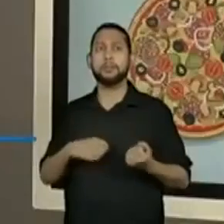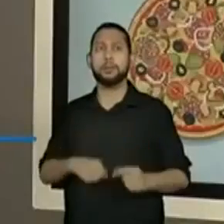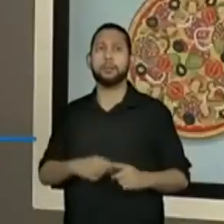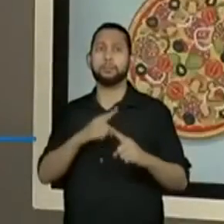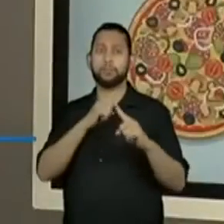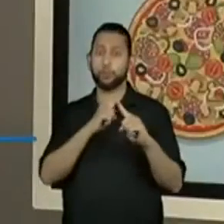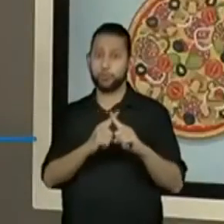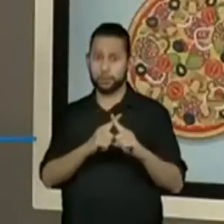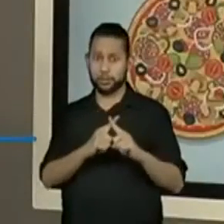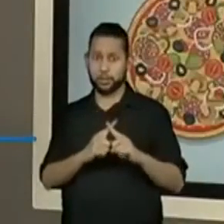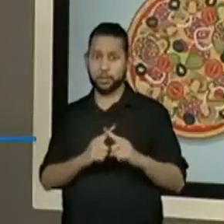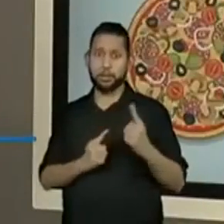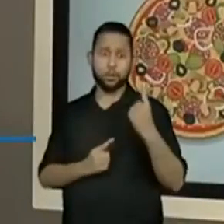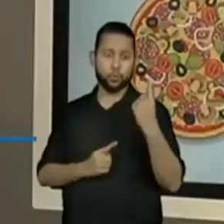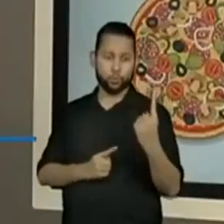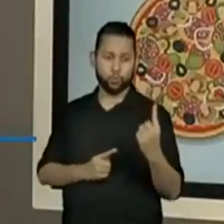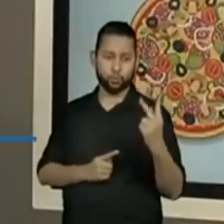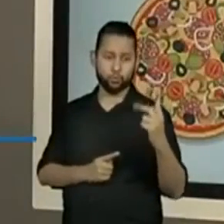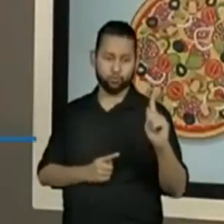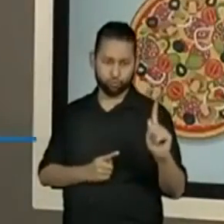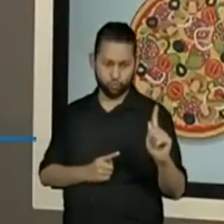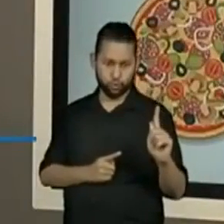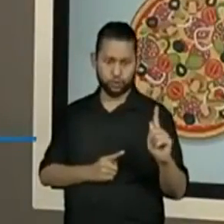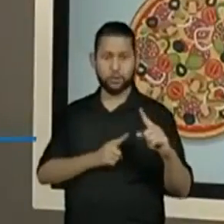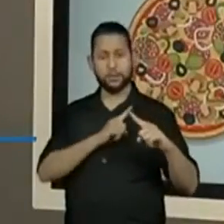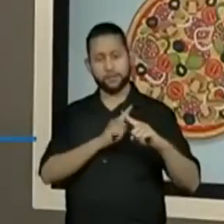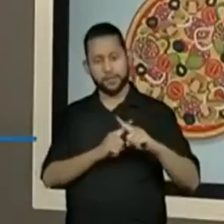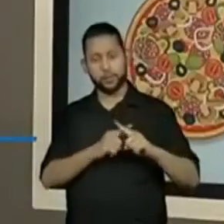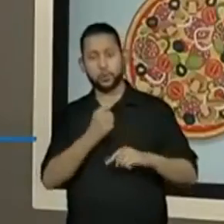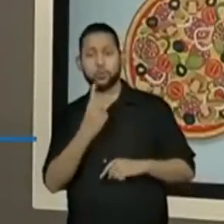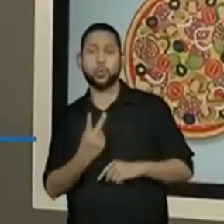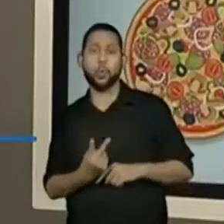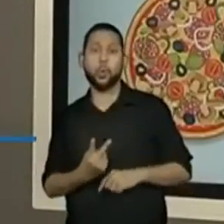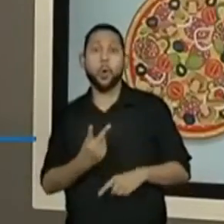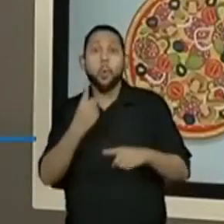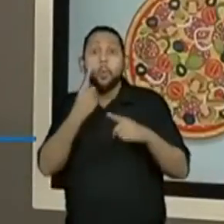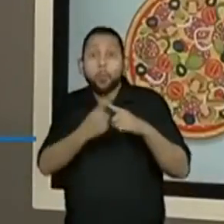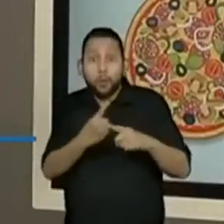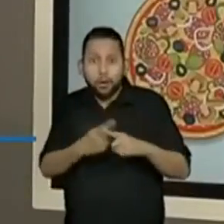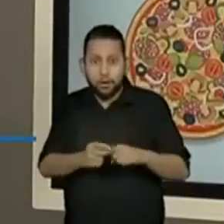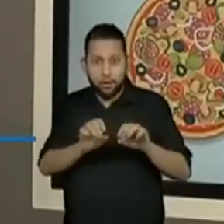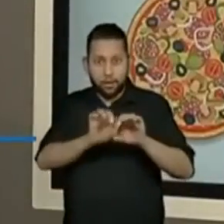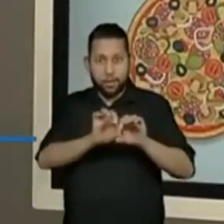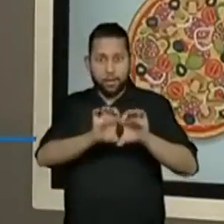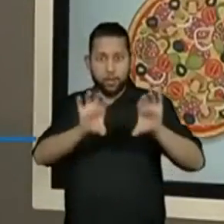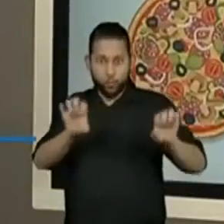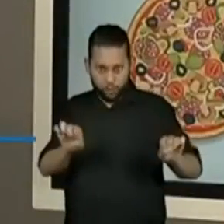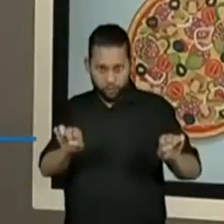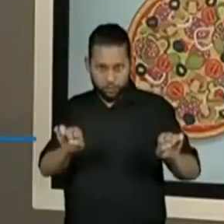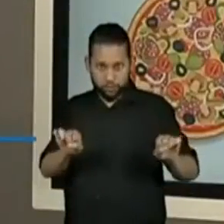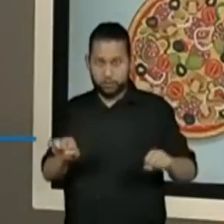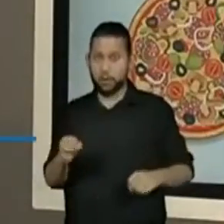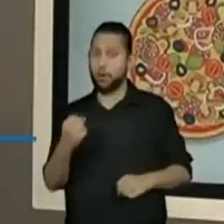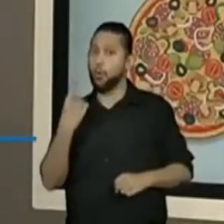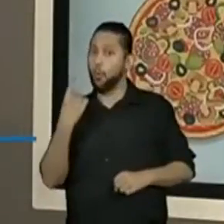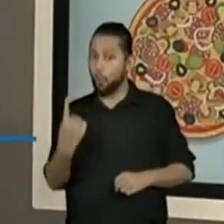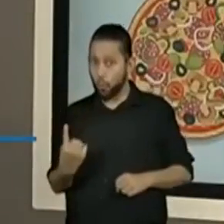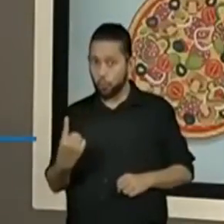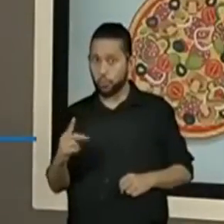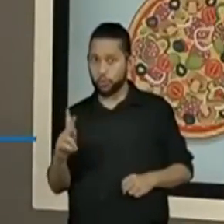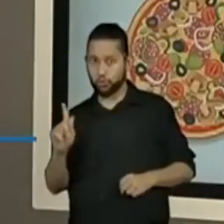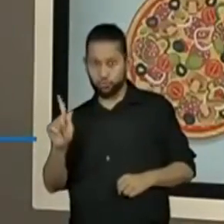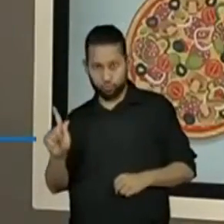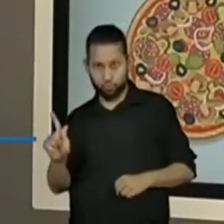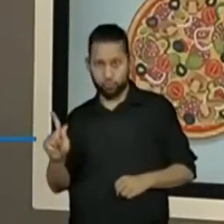multiplicar o valor de 1 kg por 2 kg para descobrir Quanto custa um pacote